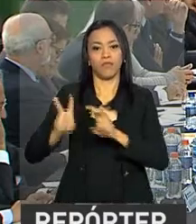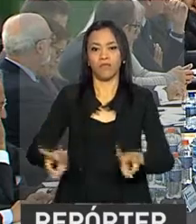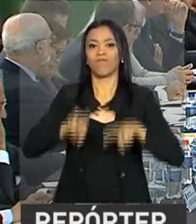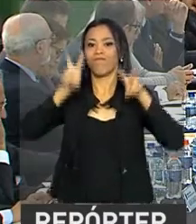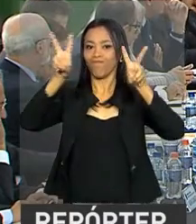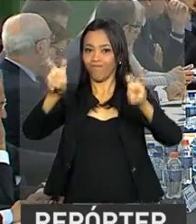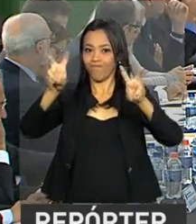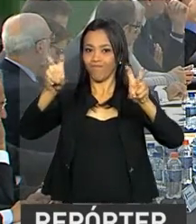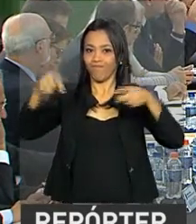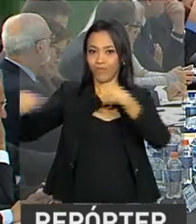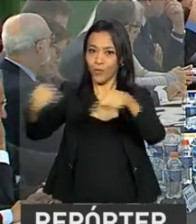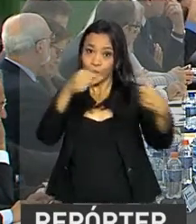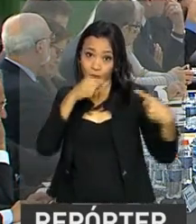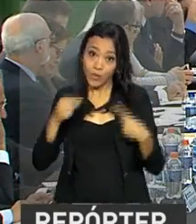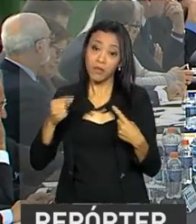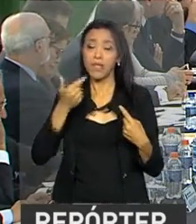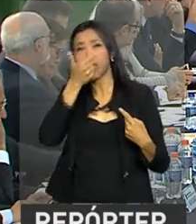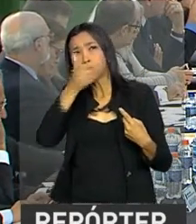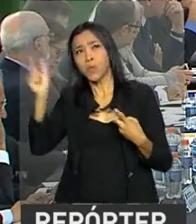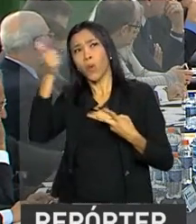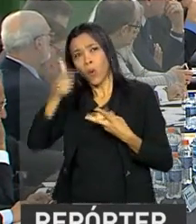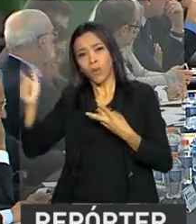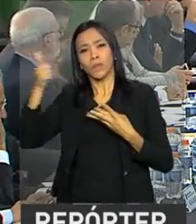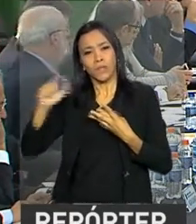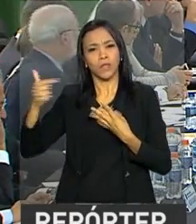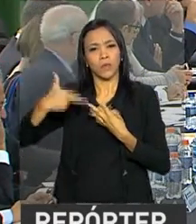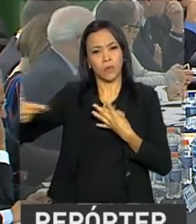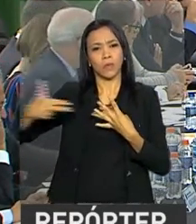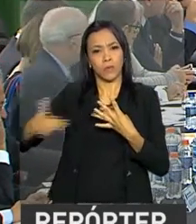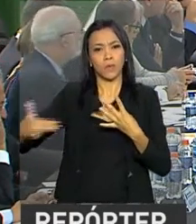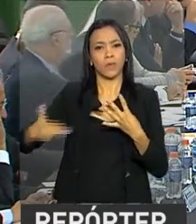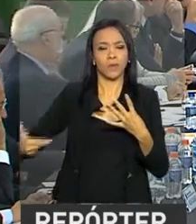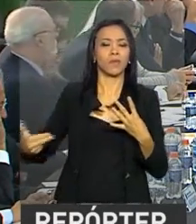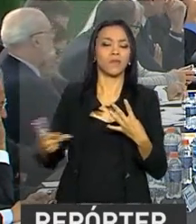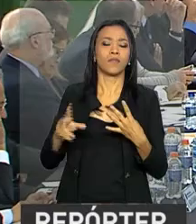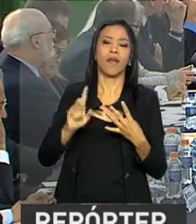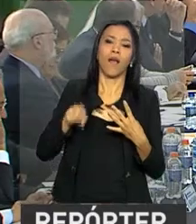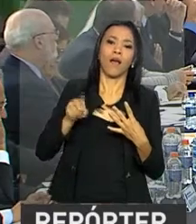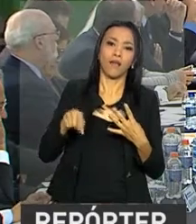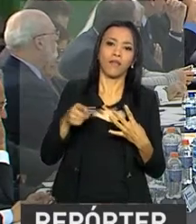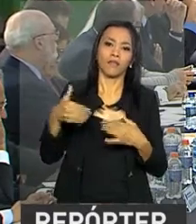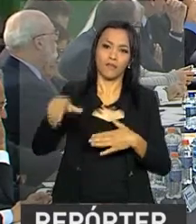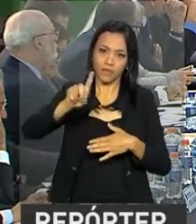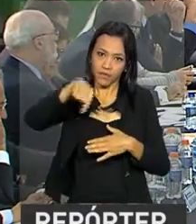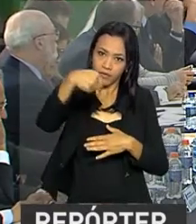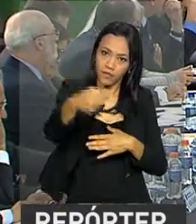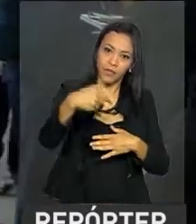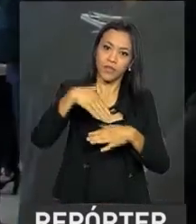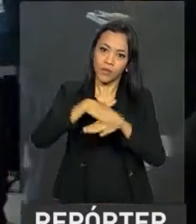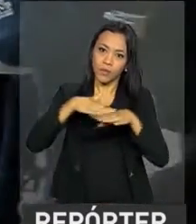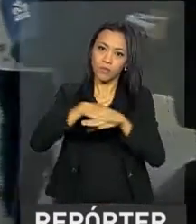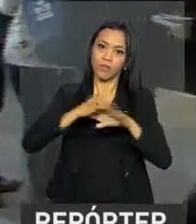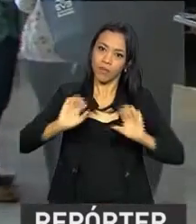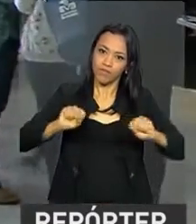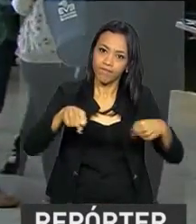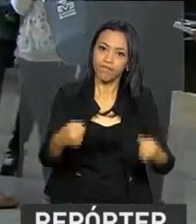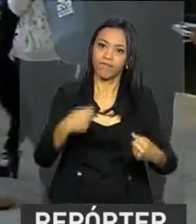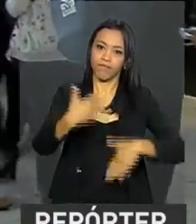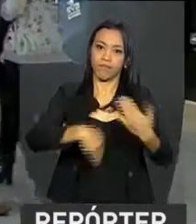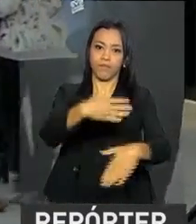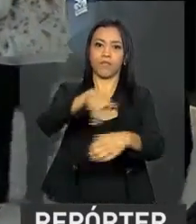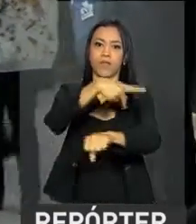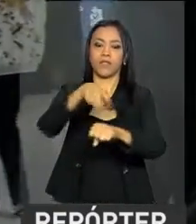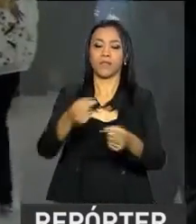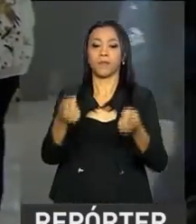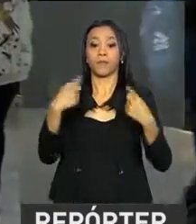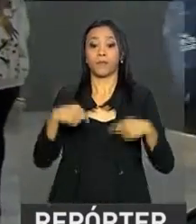e todas as demais medidas, evidentemente, são fundamentais para aumentar a capacidade do Brasil de crescer. E logo depois da fala